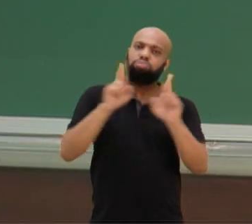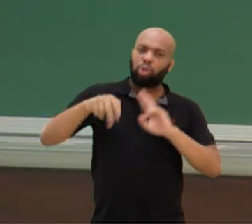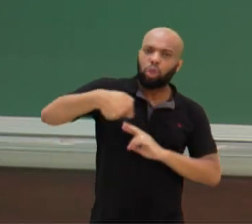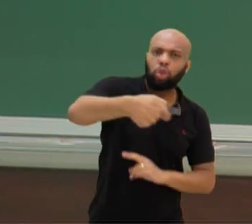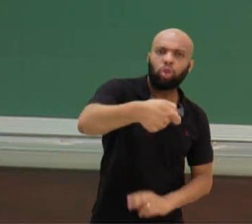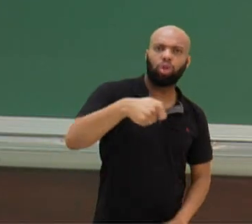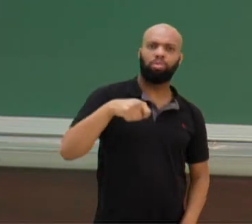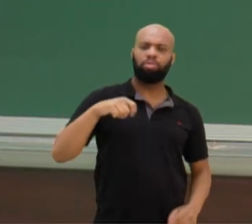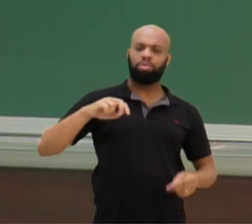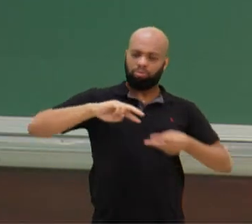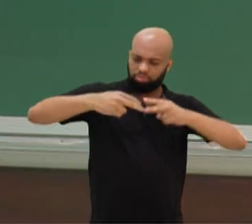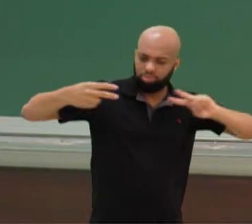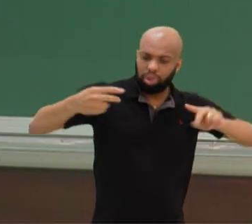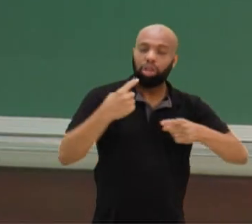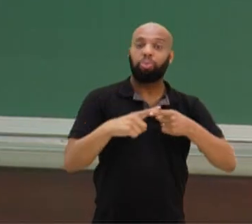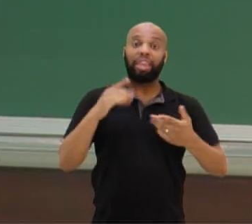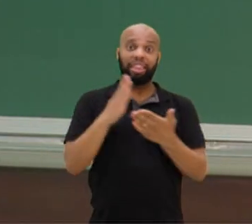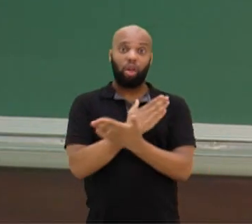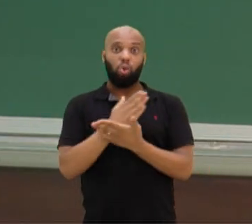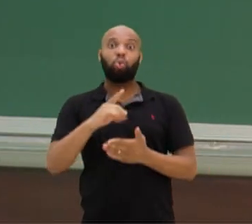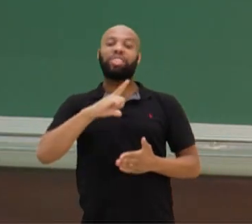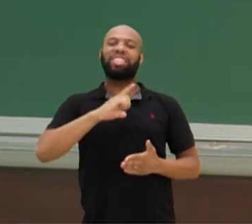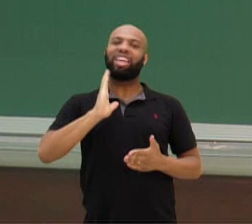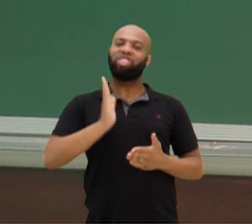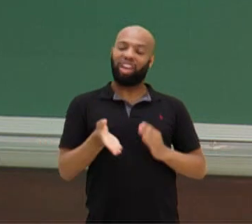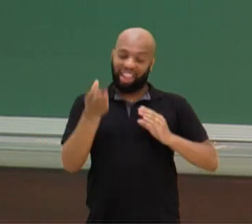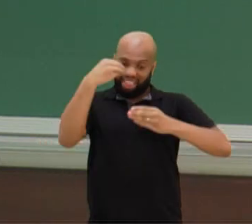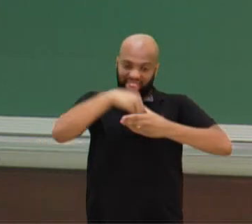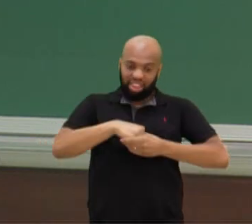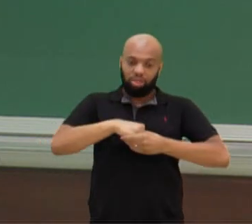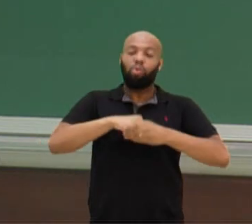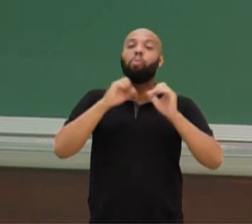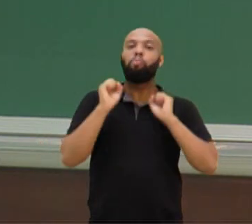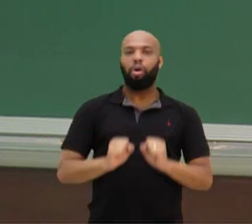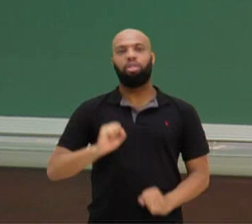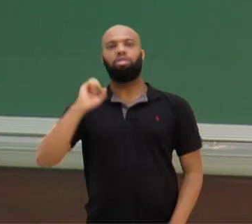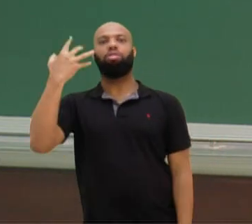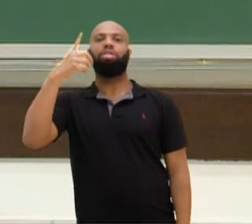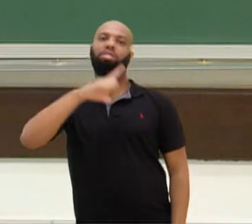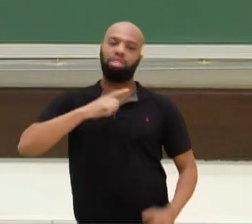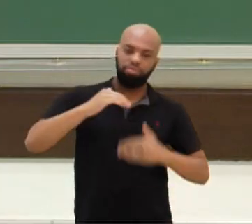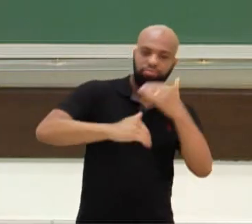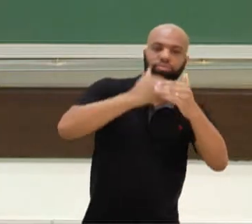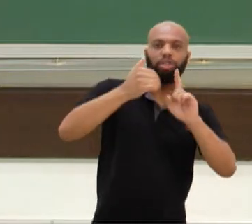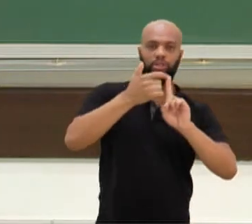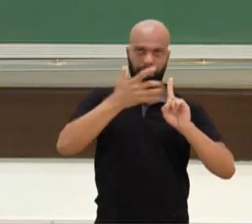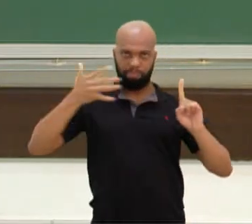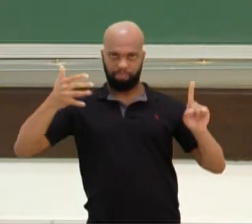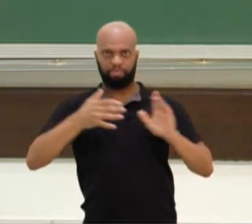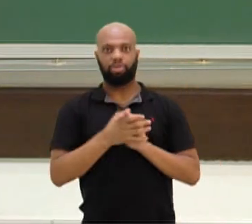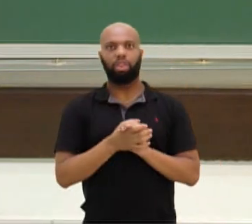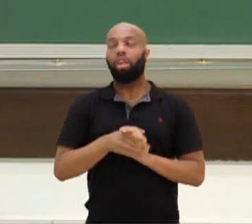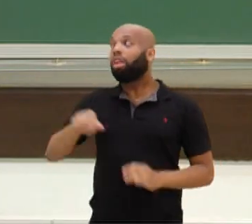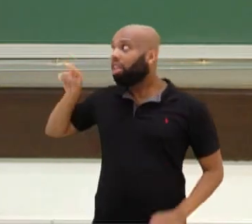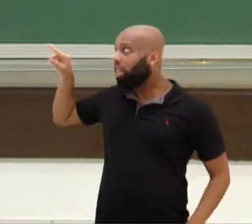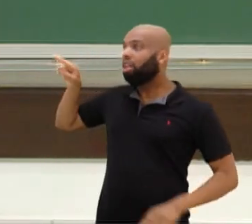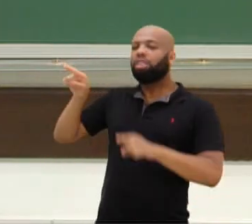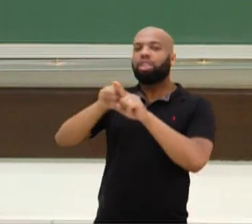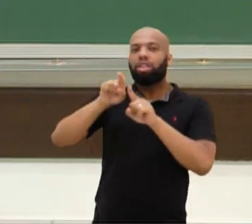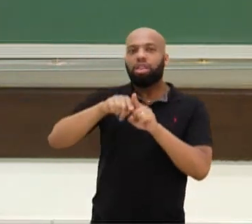genética. Alguns indivíduos são mais propensos geneticamente que outros a desenvolverem a síndrome, tá? E aqui ainda está dizendo ó,